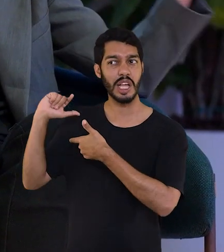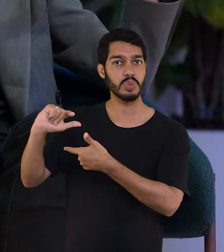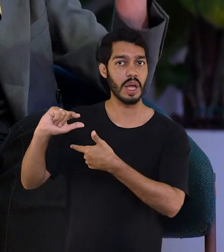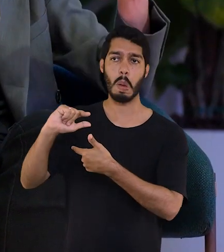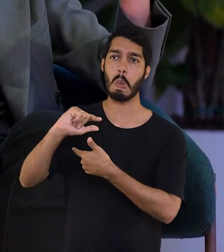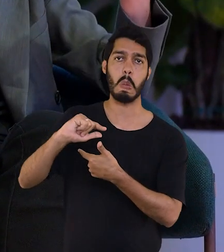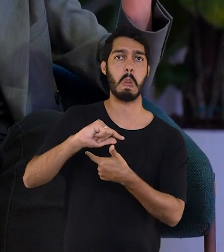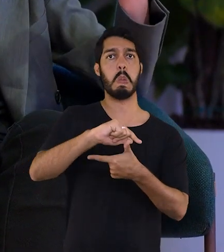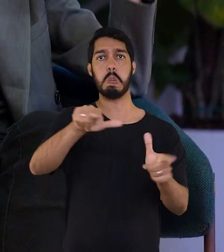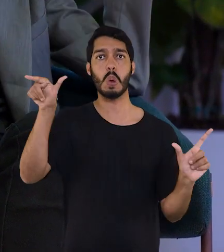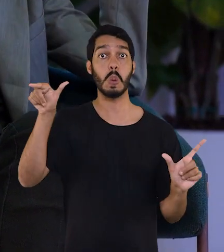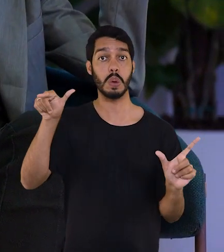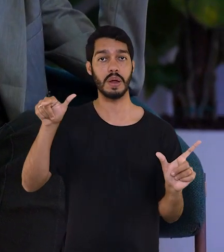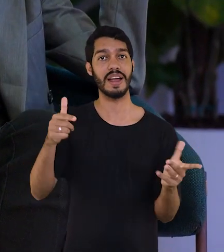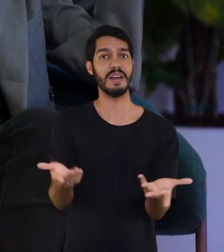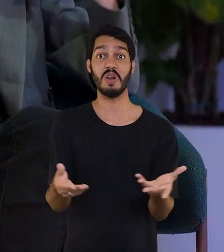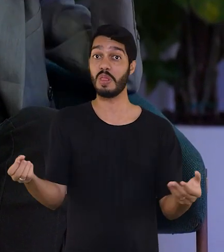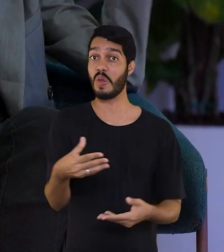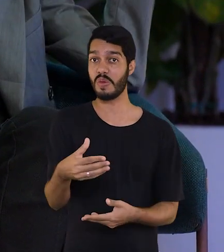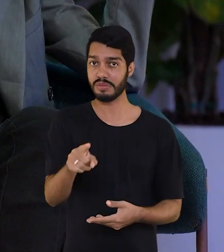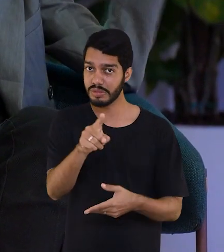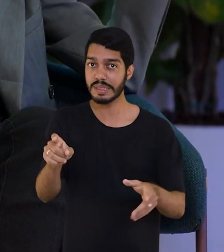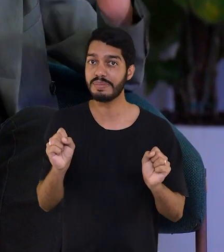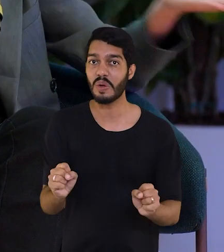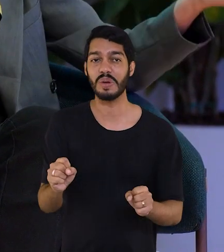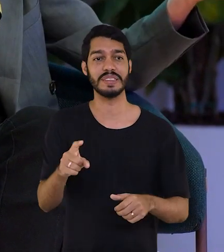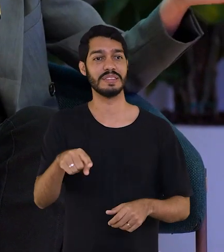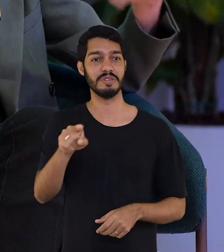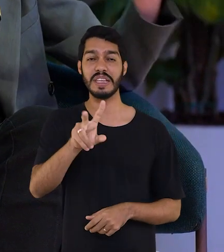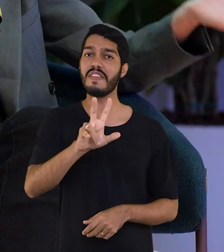está vivendo, como o Bebeto está colocando, que inaugura uma nova atração. E